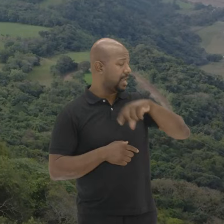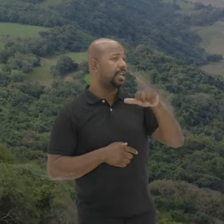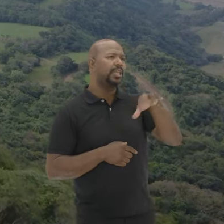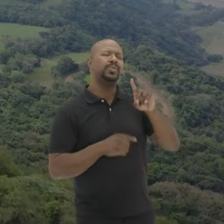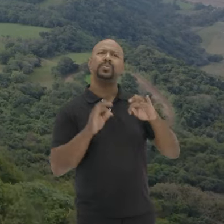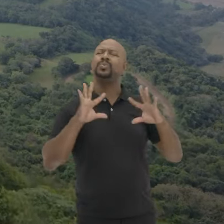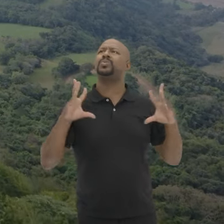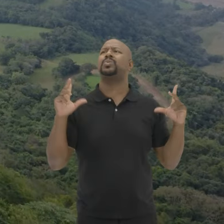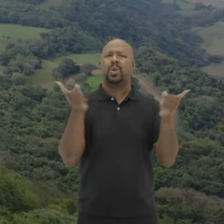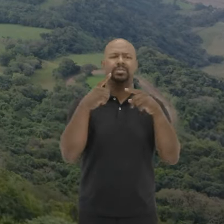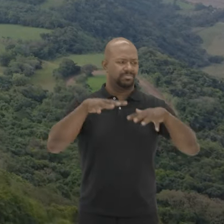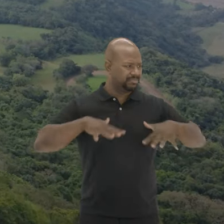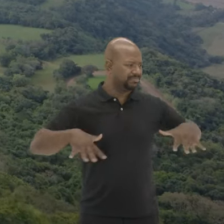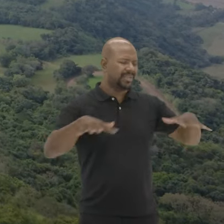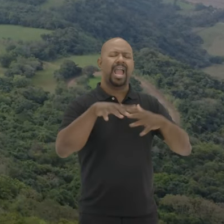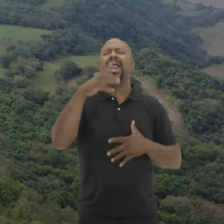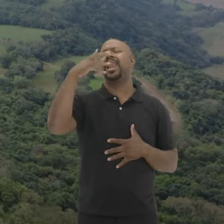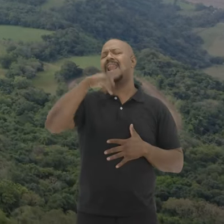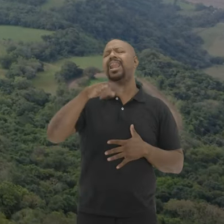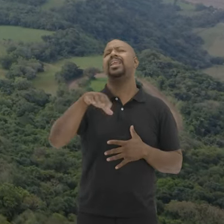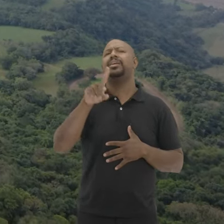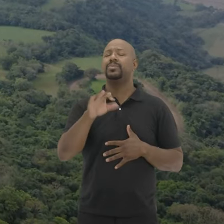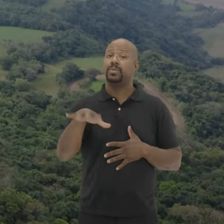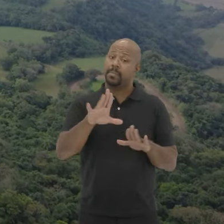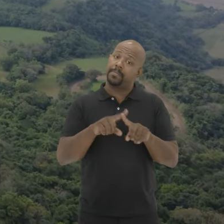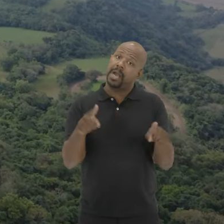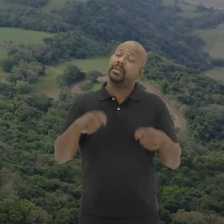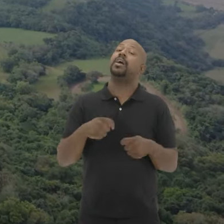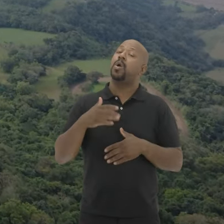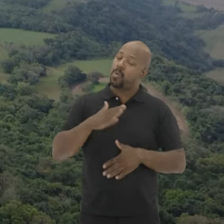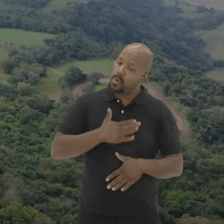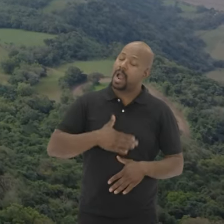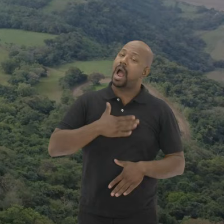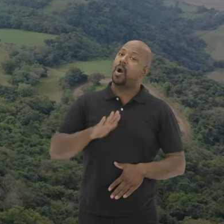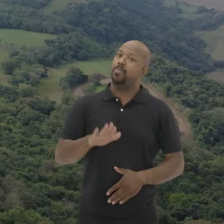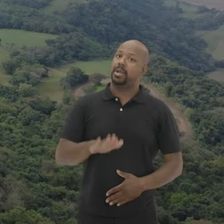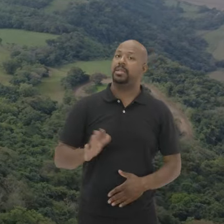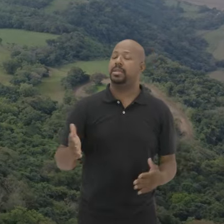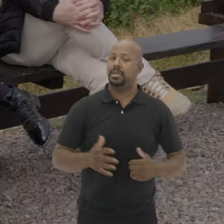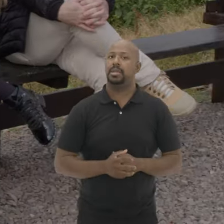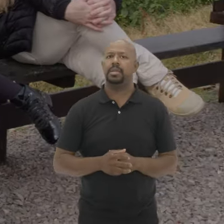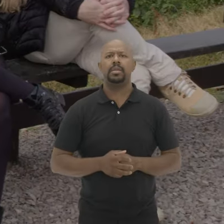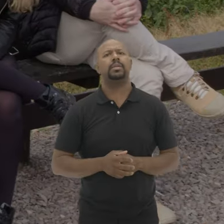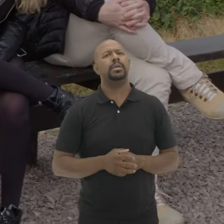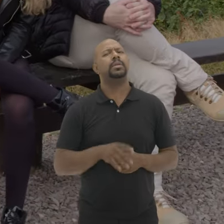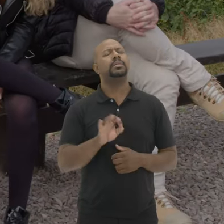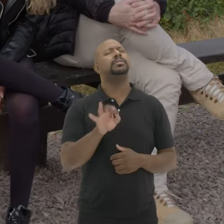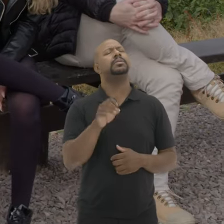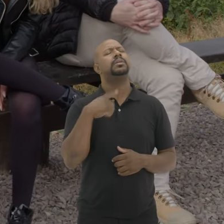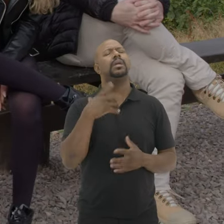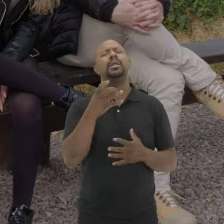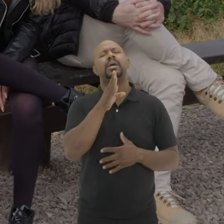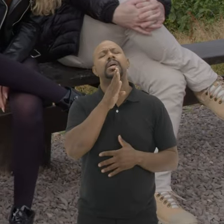muito lindo, né? Toda a nossa região aqui é linda, né? Mas tu tem que fazer com calma, né? Sentados em um banco. João. Dona Cleci, eu